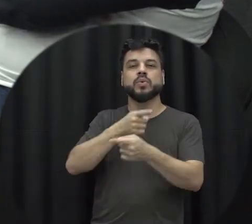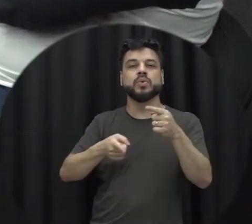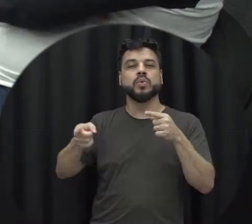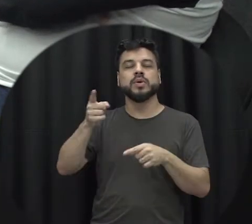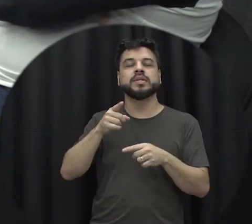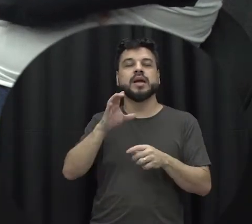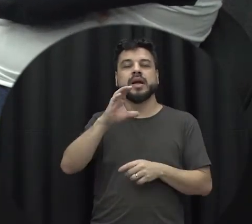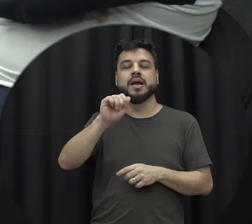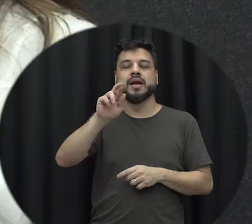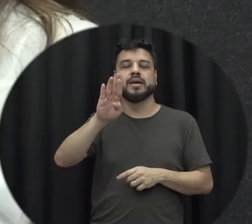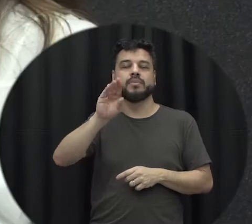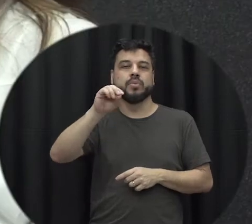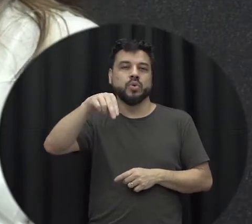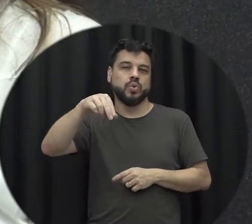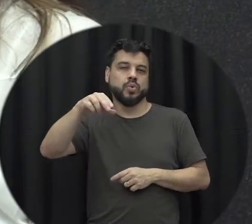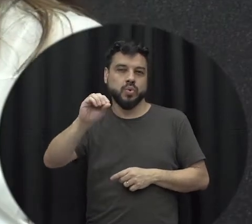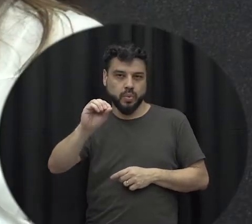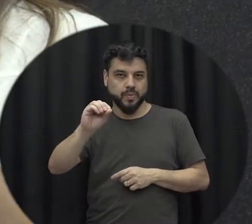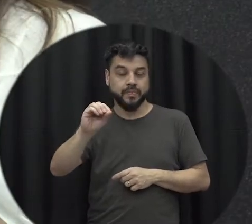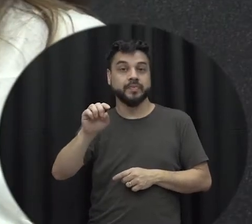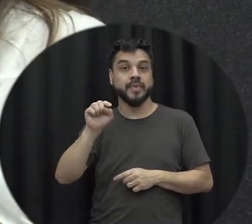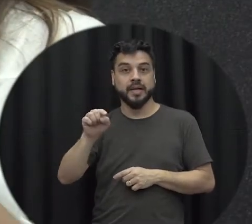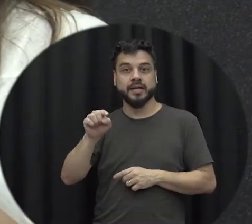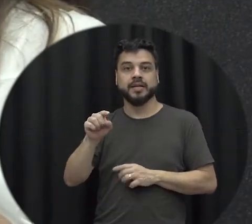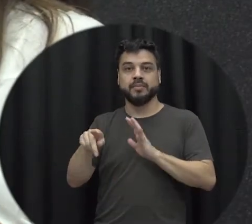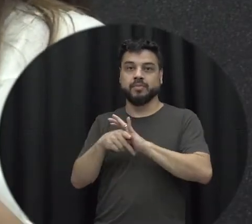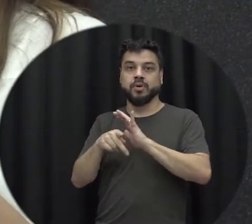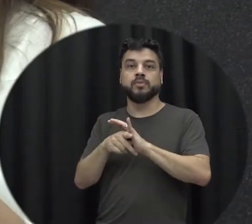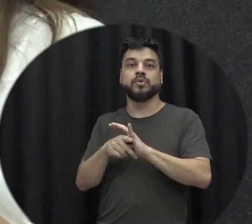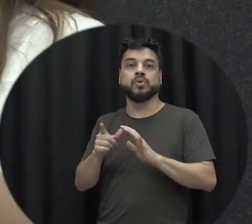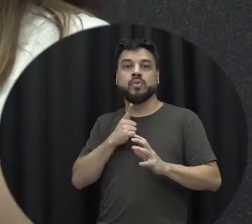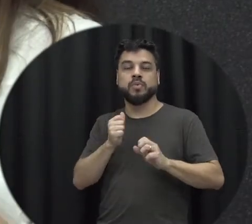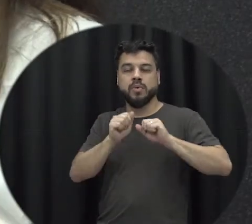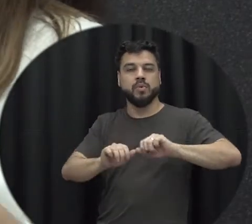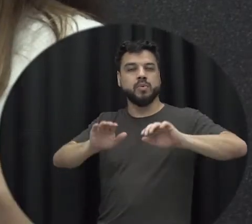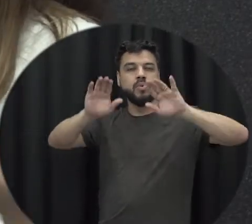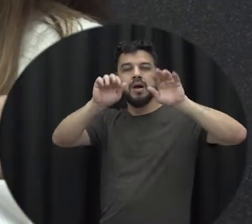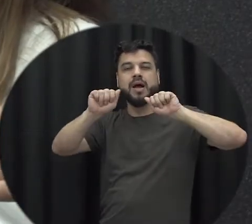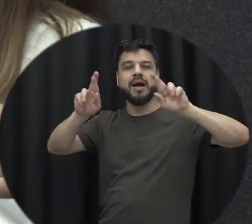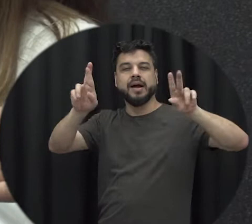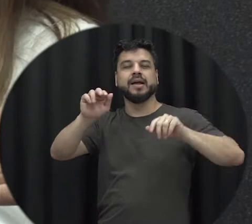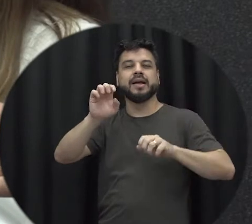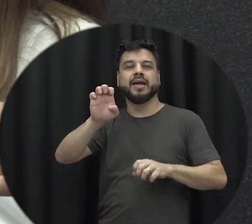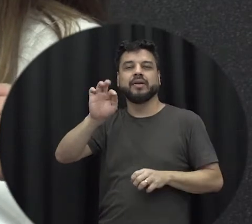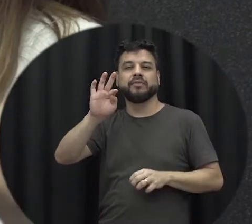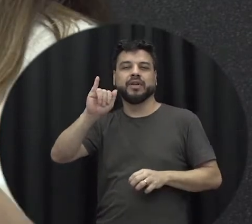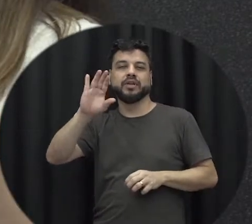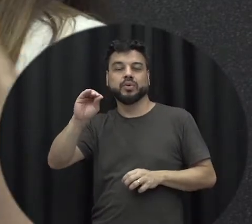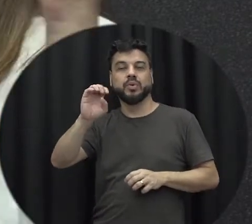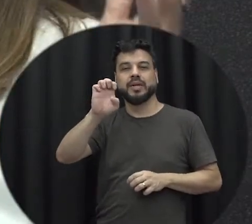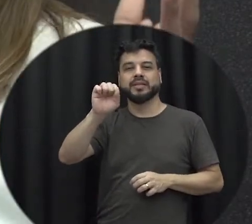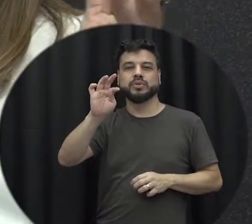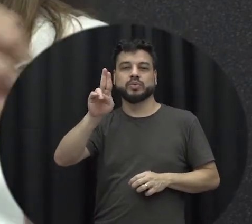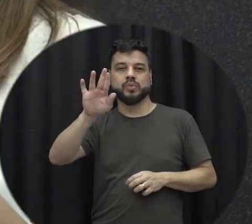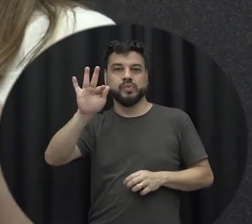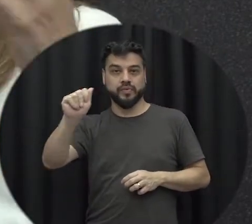que é o impacto no efeito estufa, né? Então, eles ajudam no processo de fixação desse carbono no solo. E aí, esse